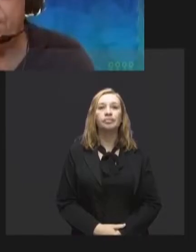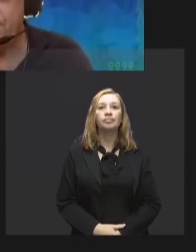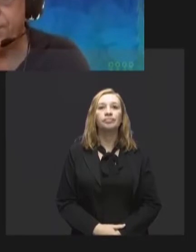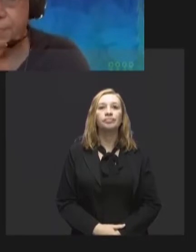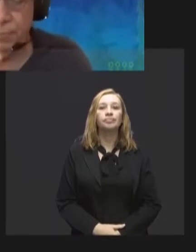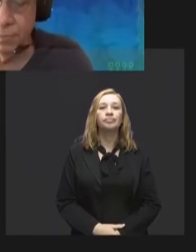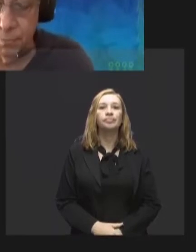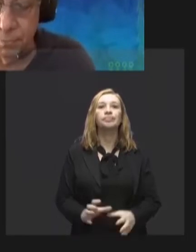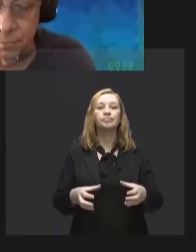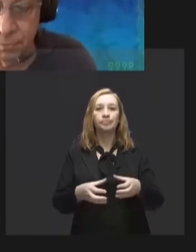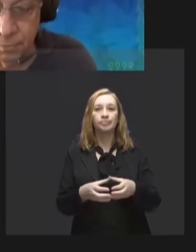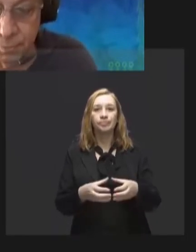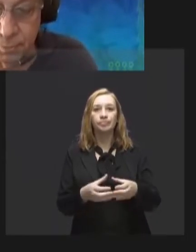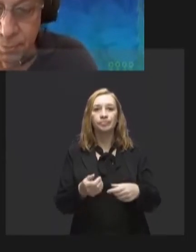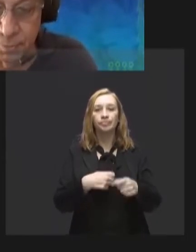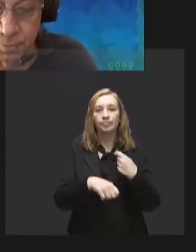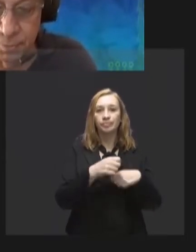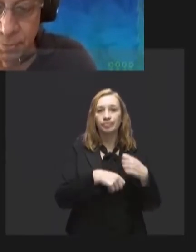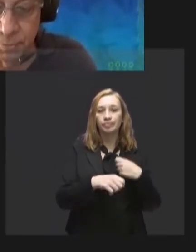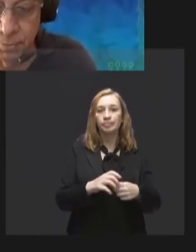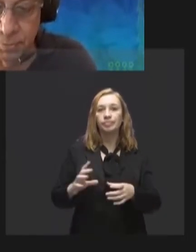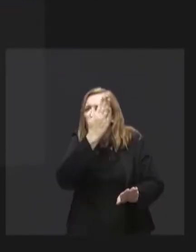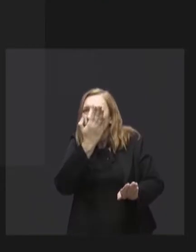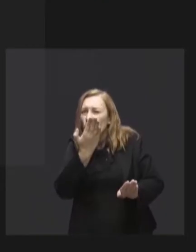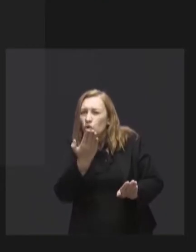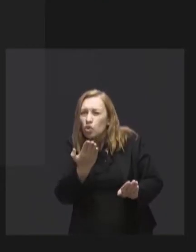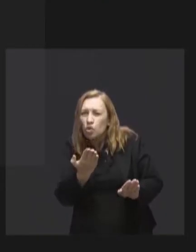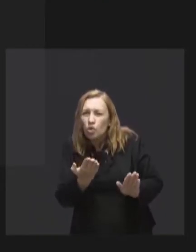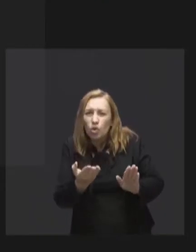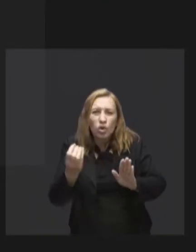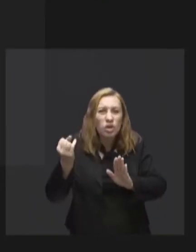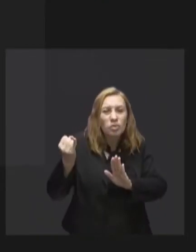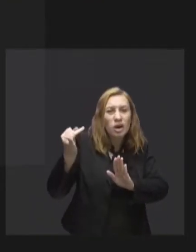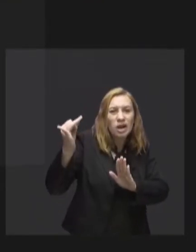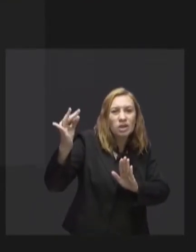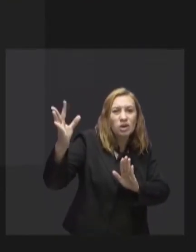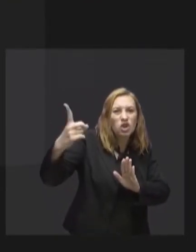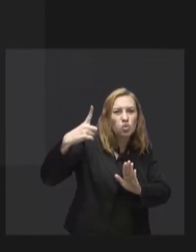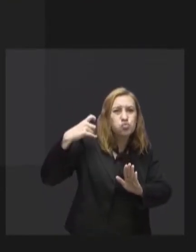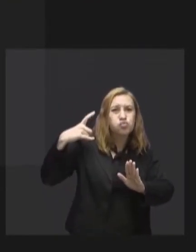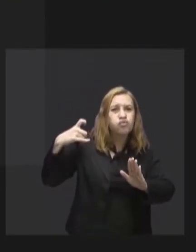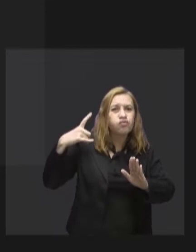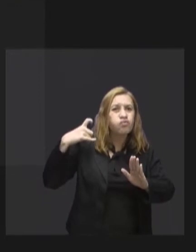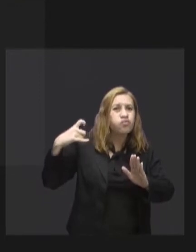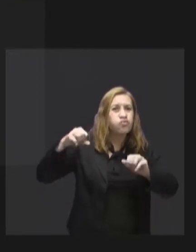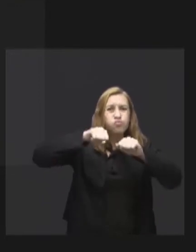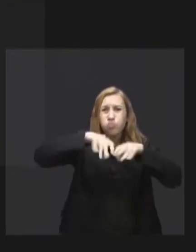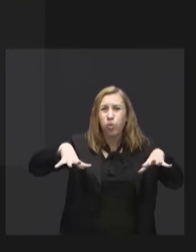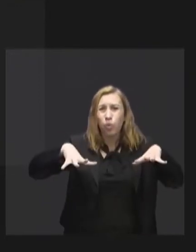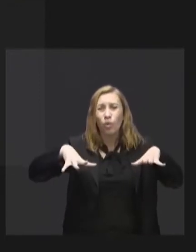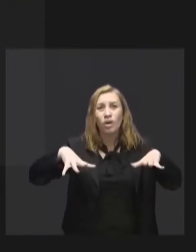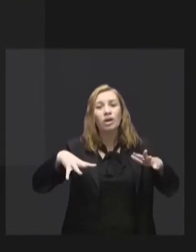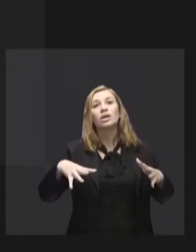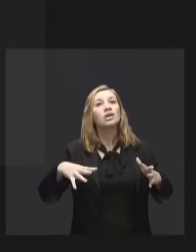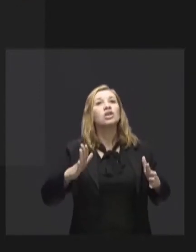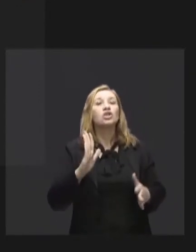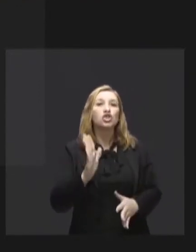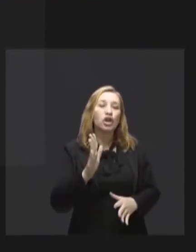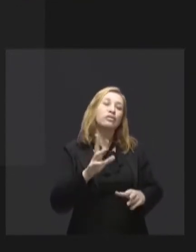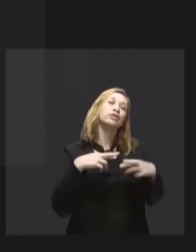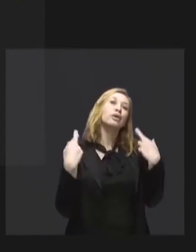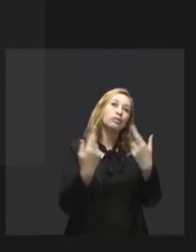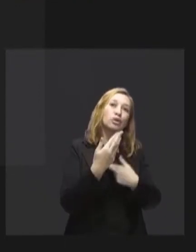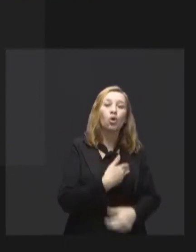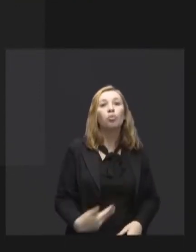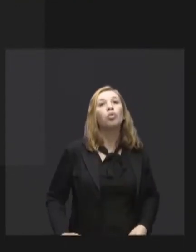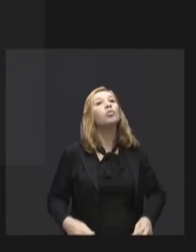sobre a elaboração do mapa de ruído urbano da cidade. O som ultrapassa o mínimo necessário. Nós já fizemos uma audiência